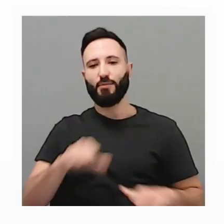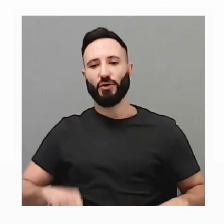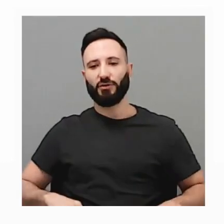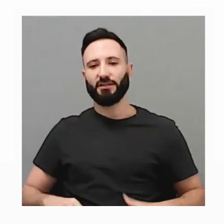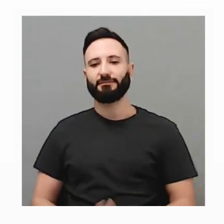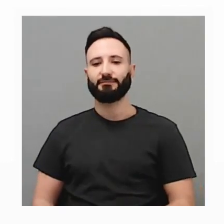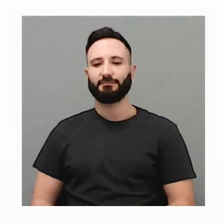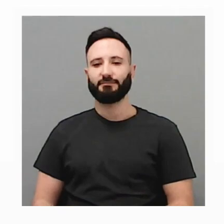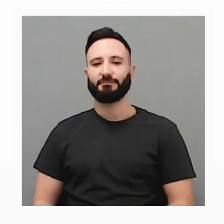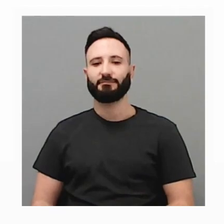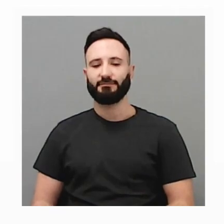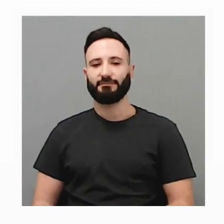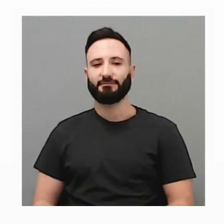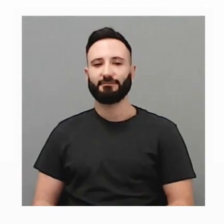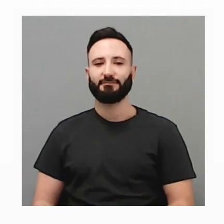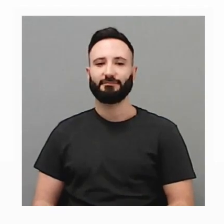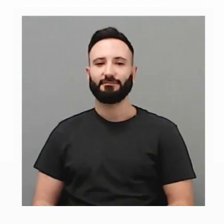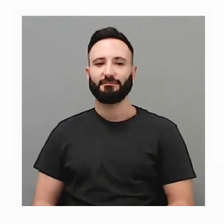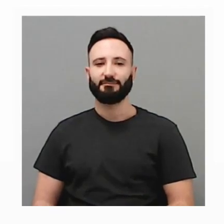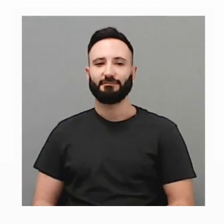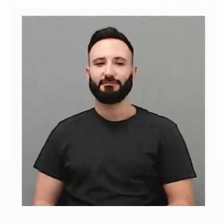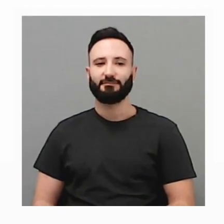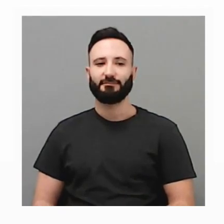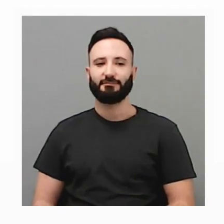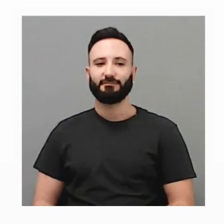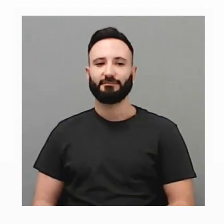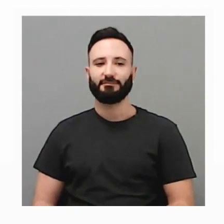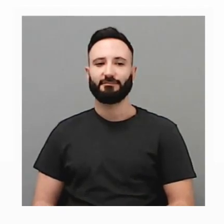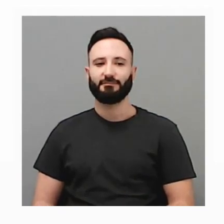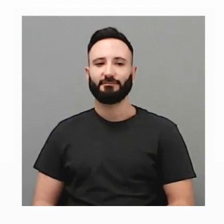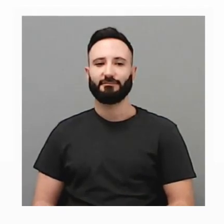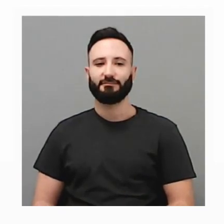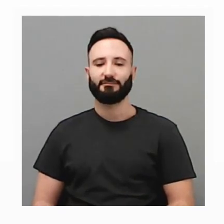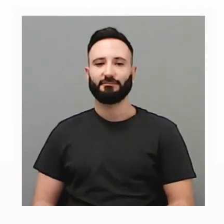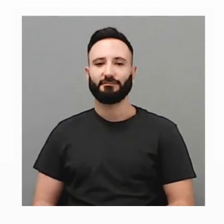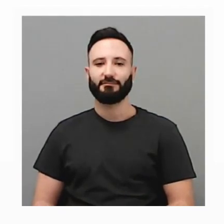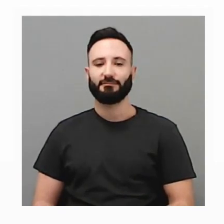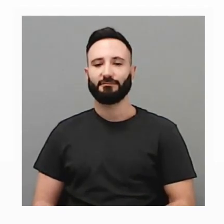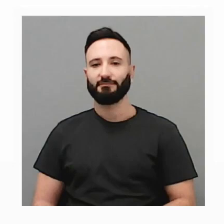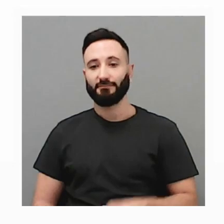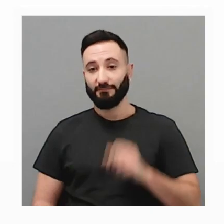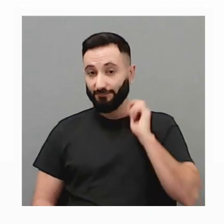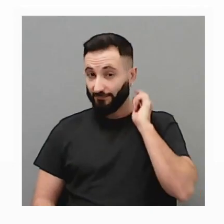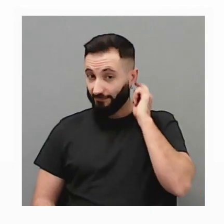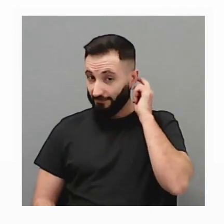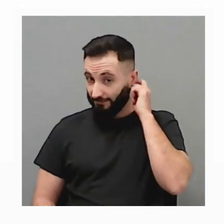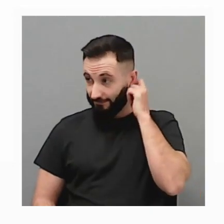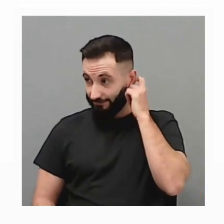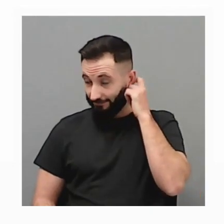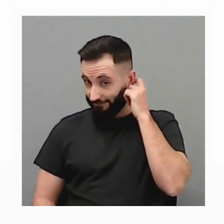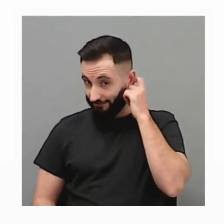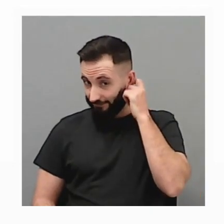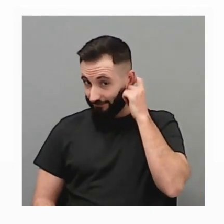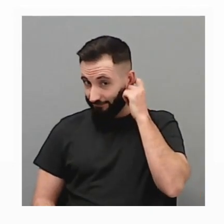colaboração imensa que temos tido, não só em termos académicos, com vários institutos nacionais e internacionais, mas também com